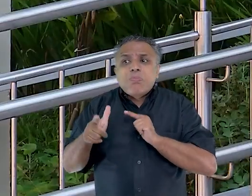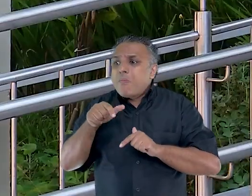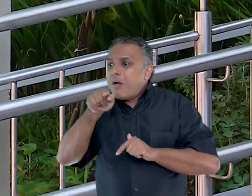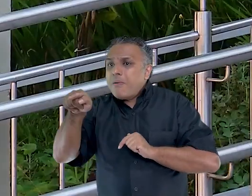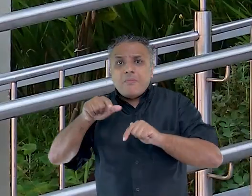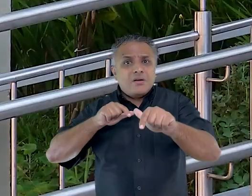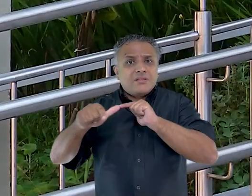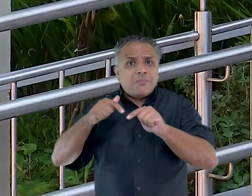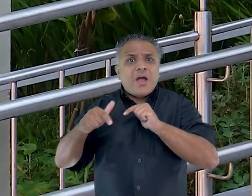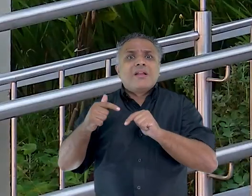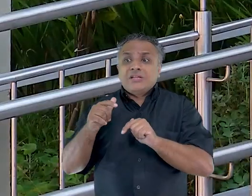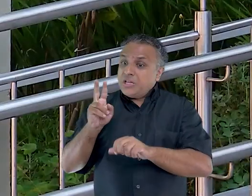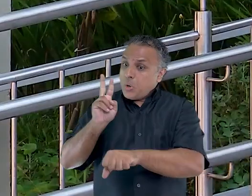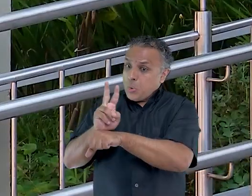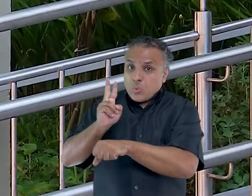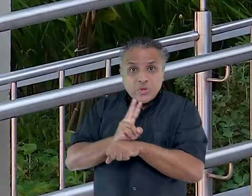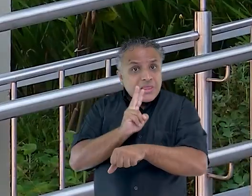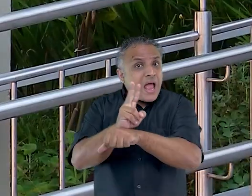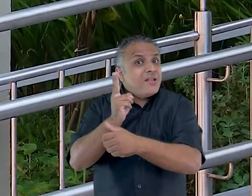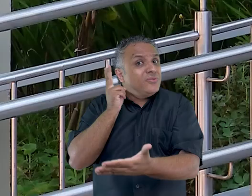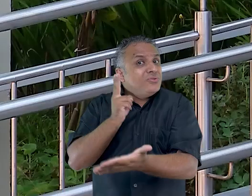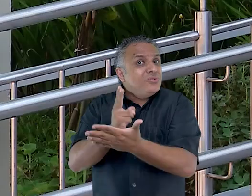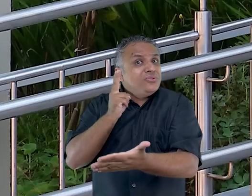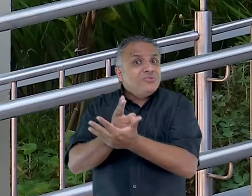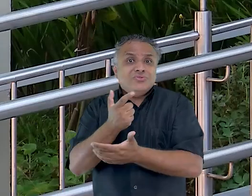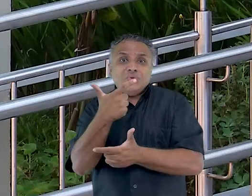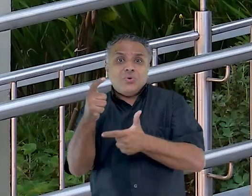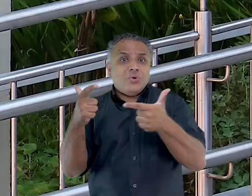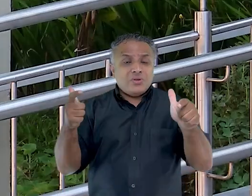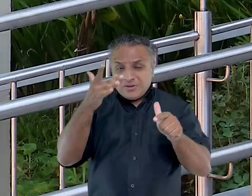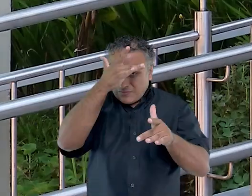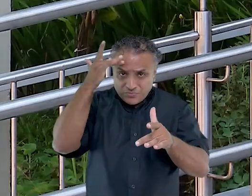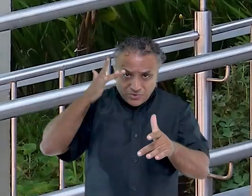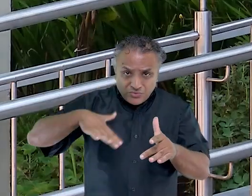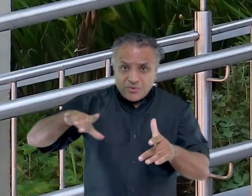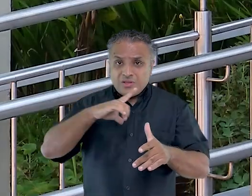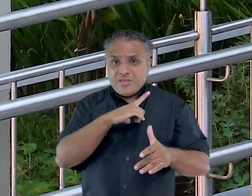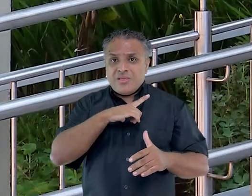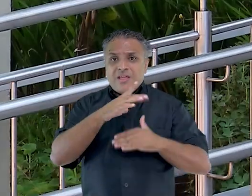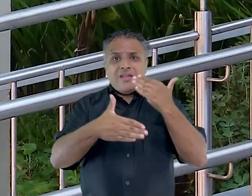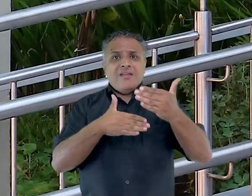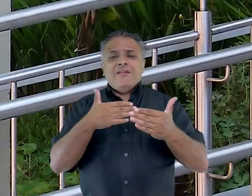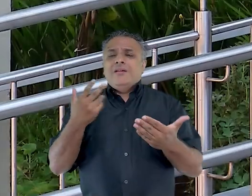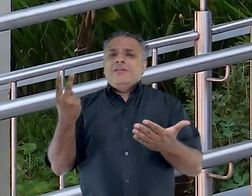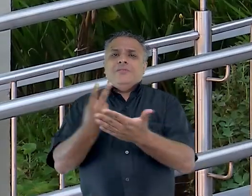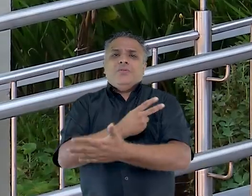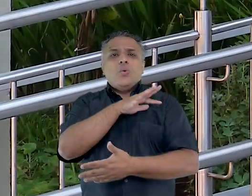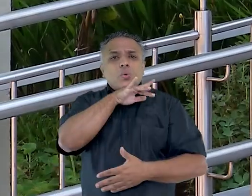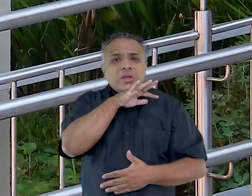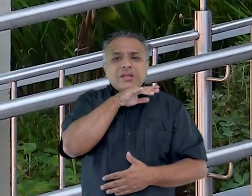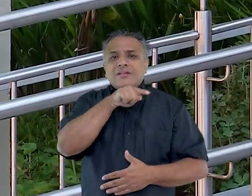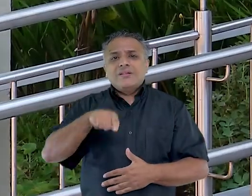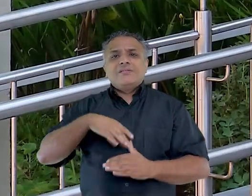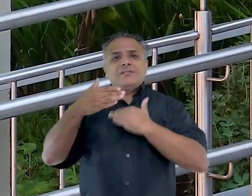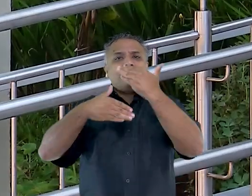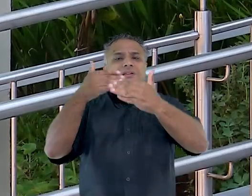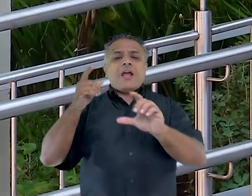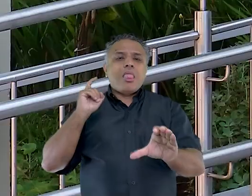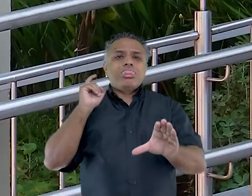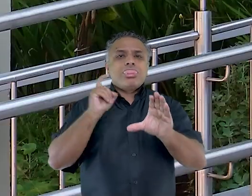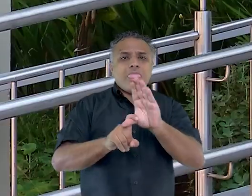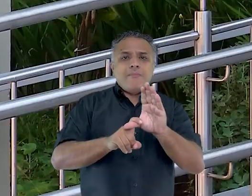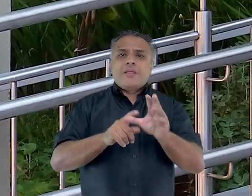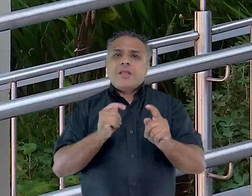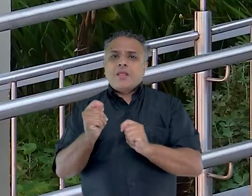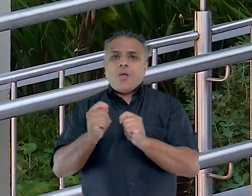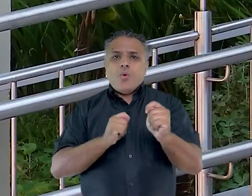e demanda cuidados contínuos de outras pessoas, caracterizando a invalidez e, consequentemente, a dependência